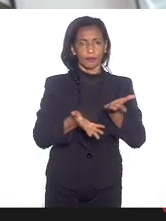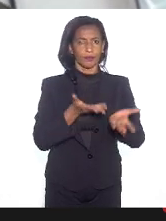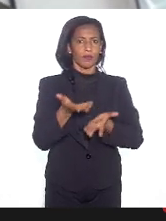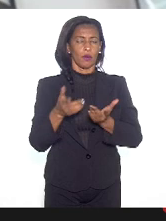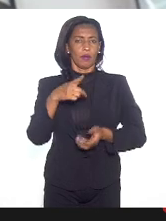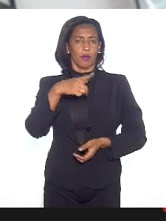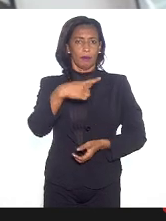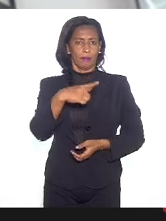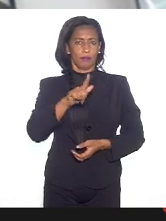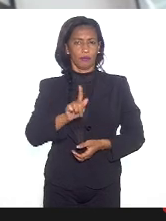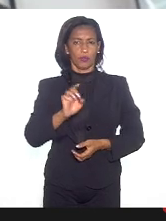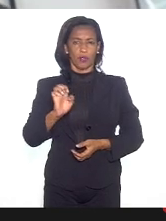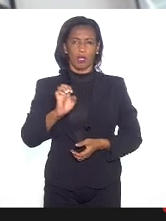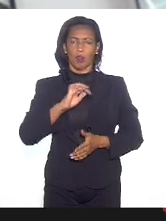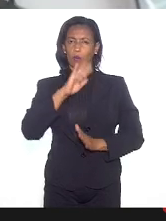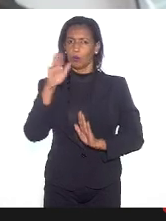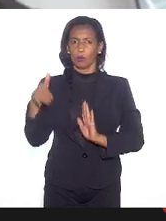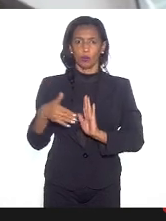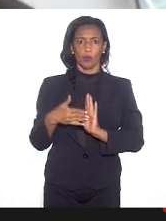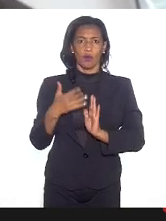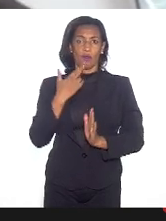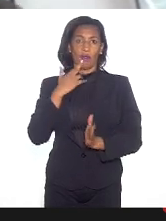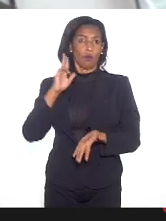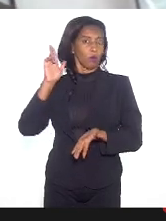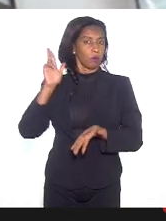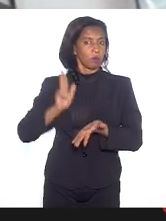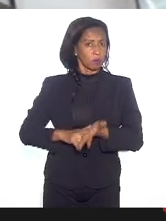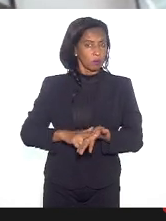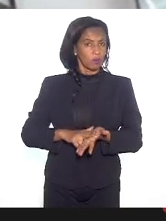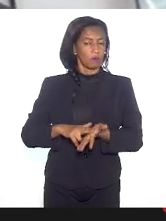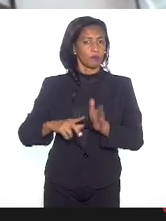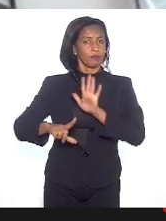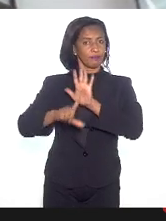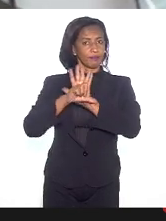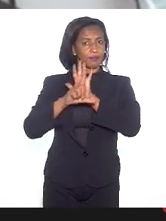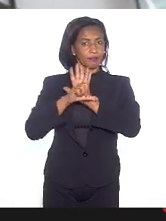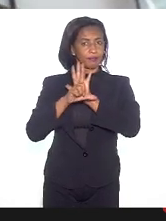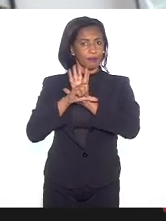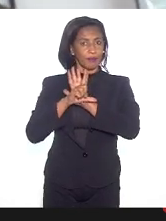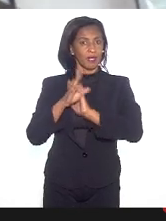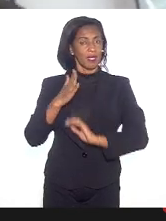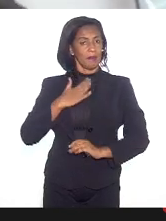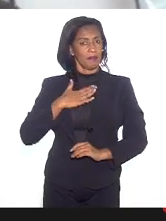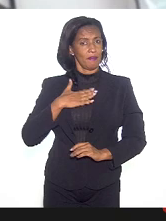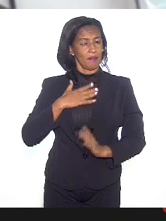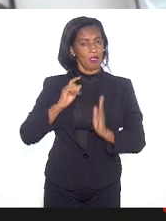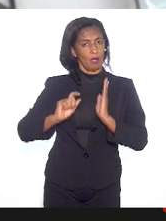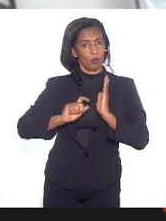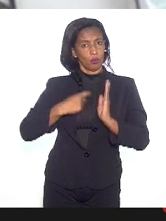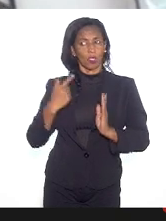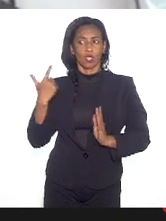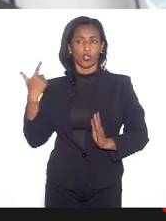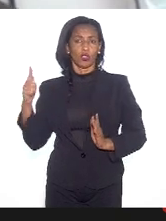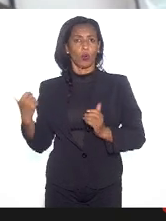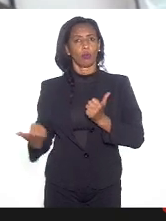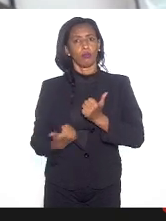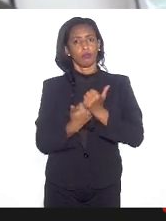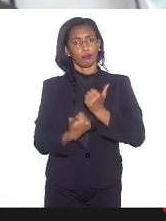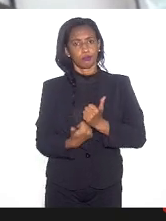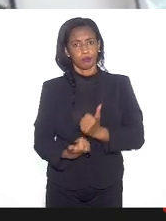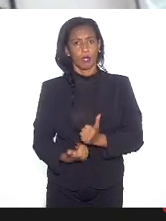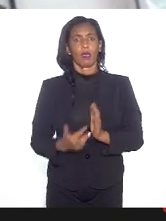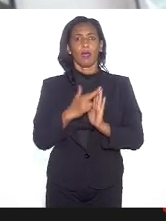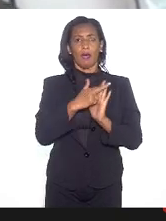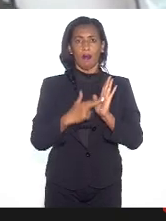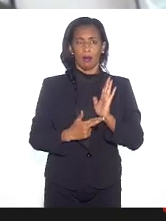a PGE, sobretudo no que diz respeito ao reconhecimento da lei que é de minha autoria, com outros deputados, deputados relatores aqui, deputada